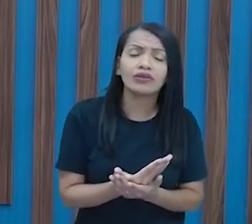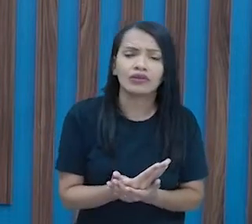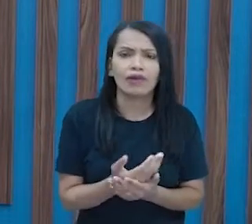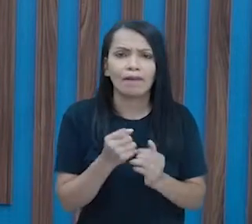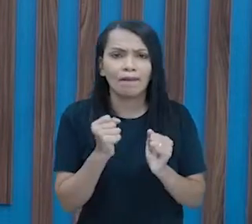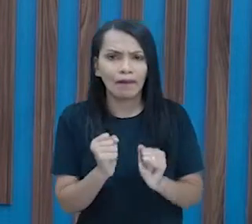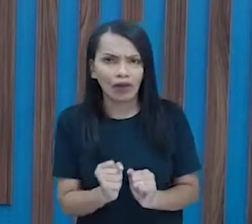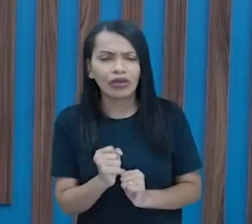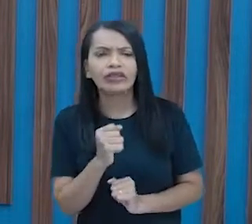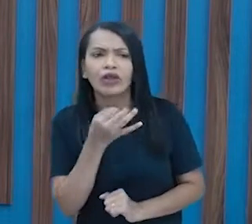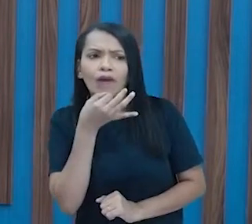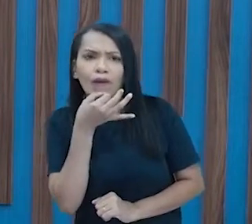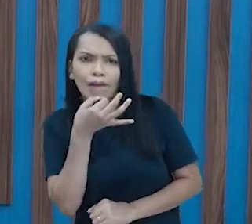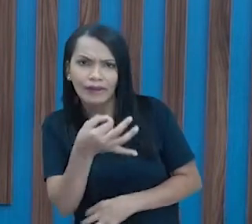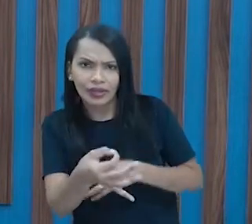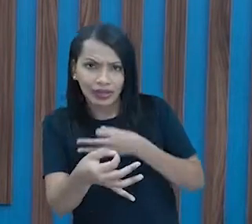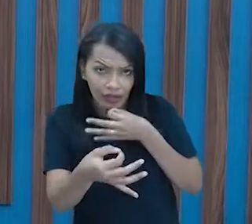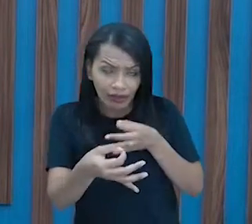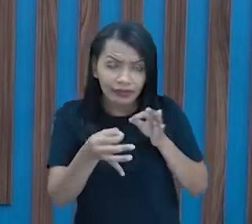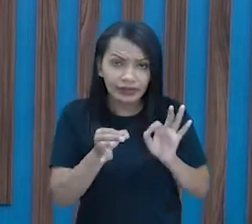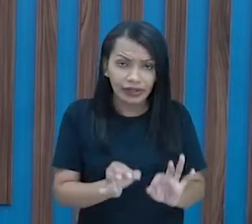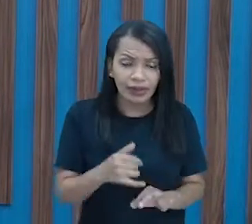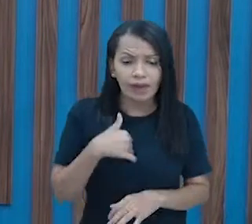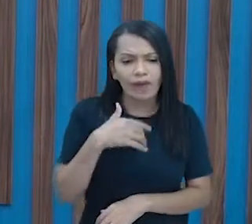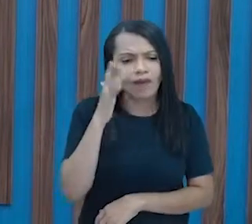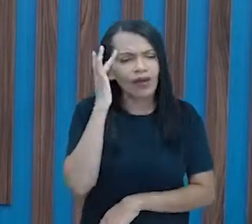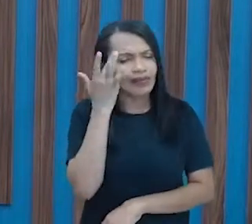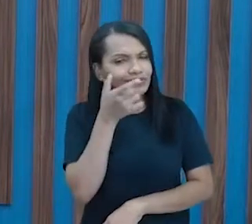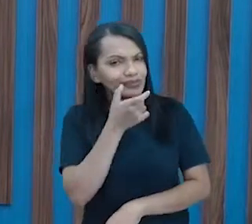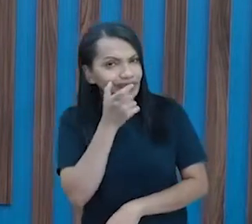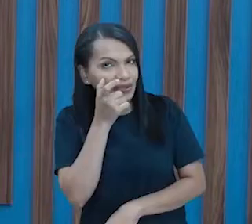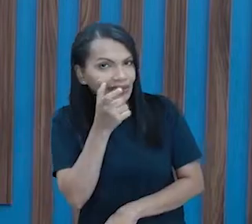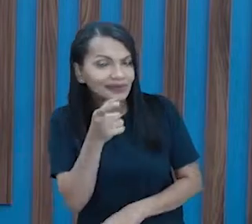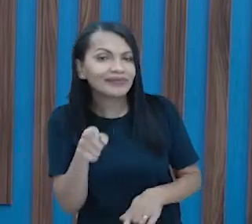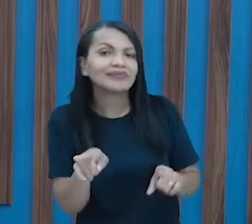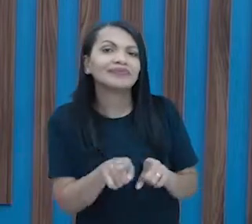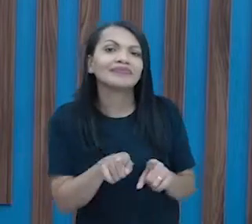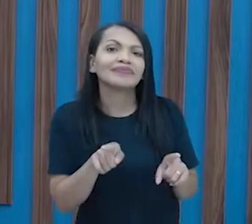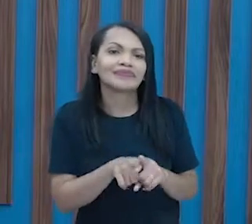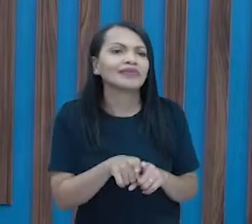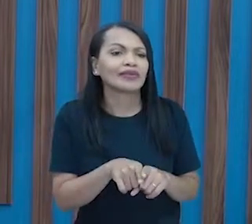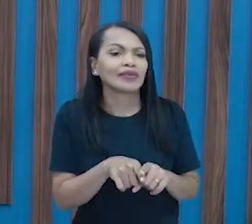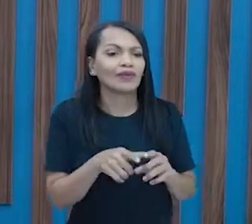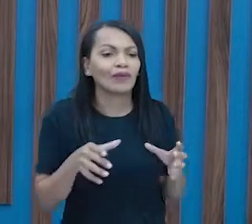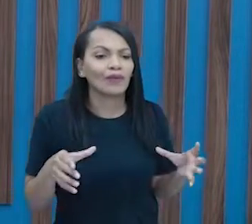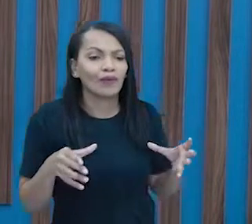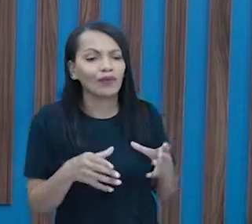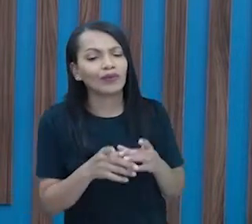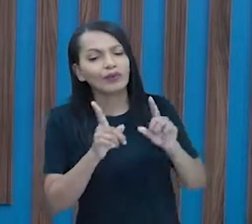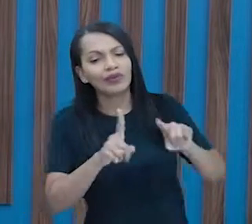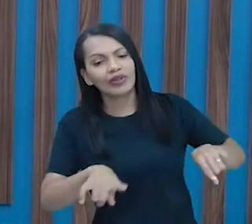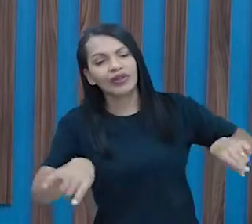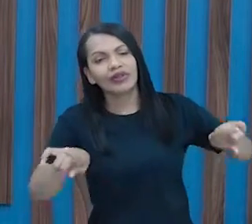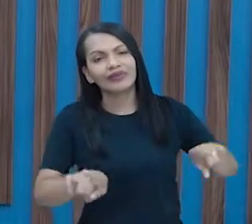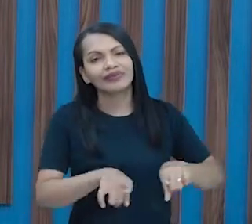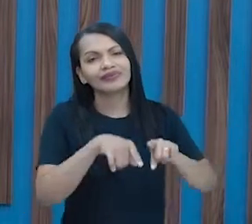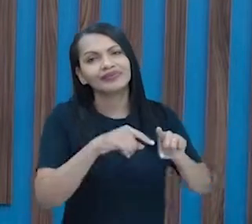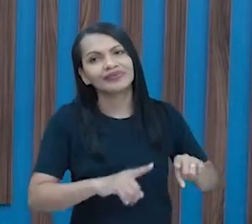pode muito bem opinar, não é? Eu acho interessante porque a gente também trabalha com banda, né? E às vezes quando a gente